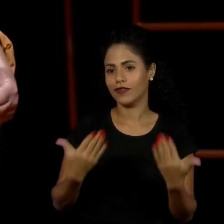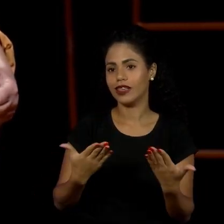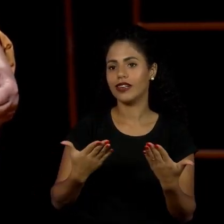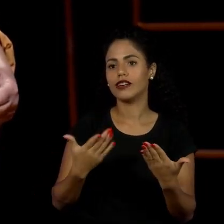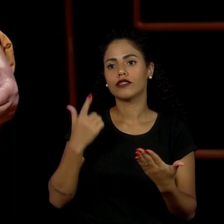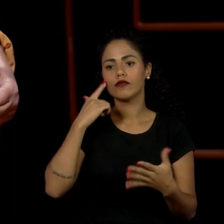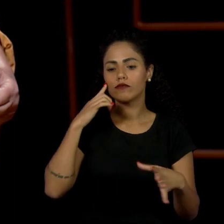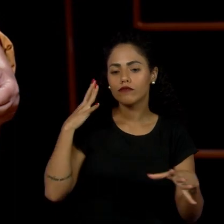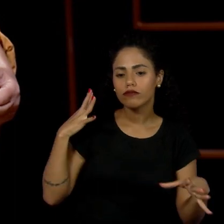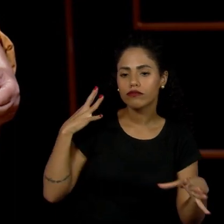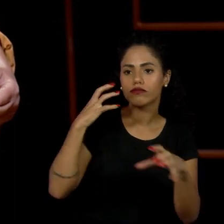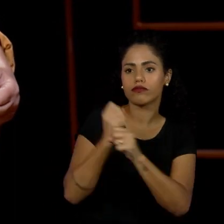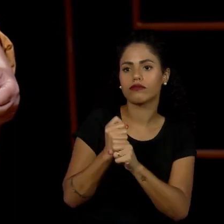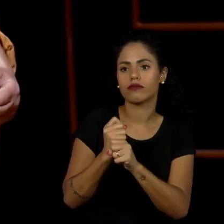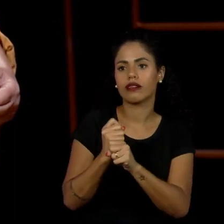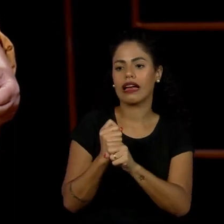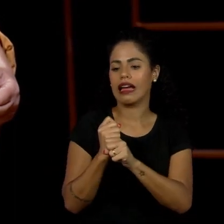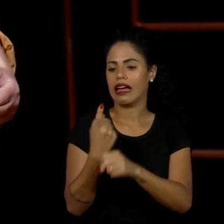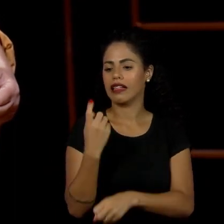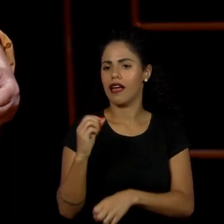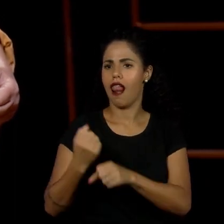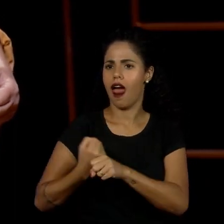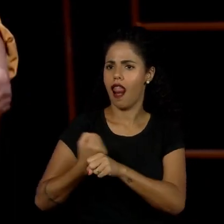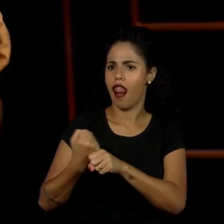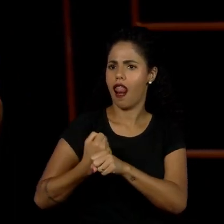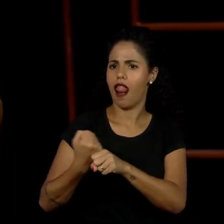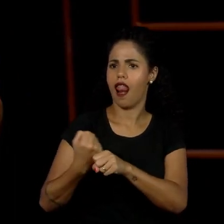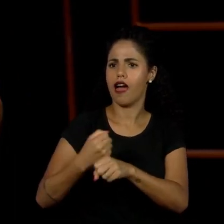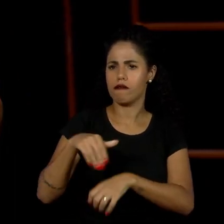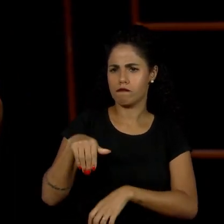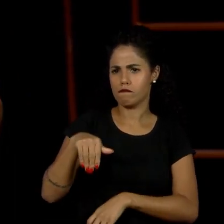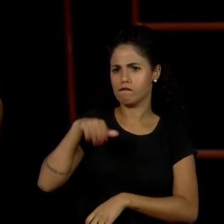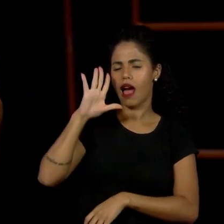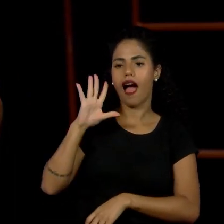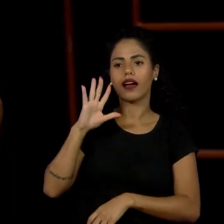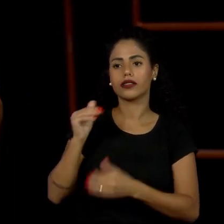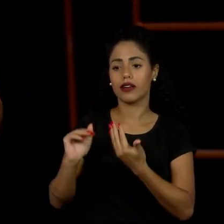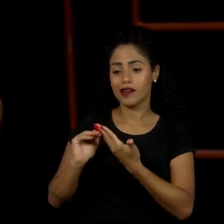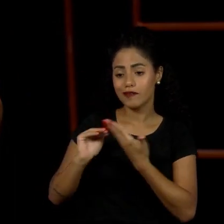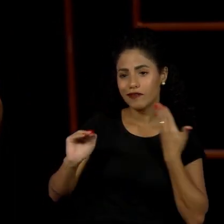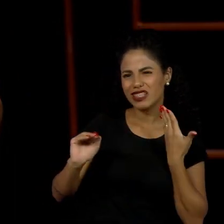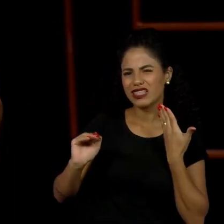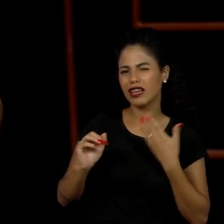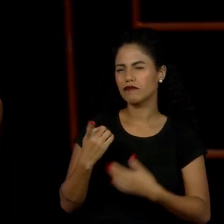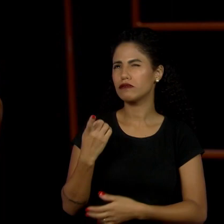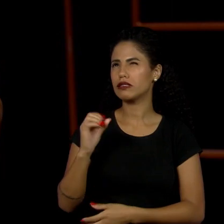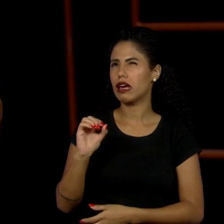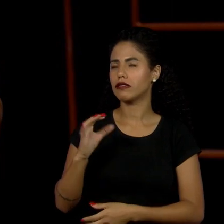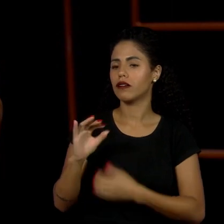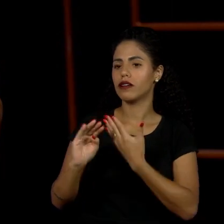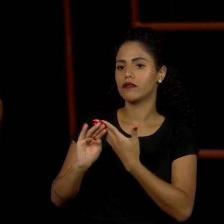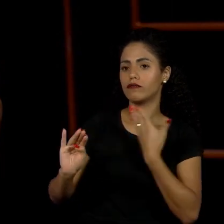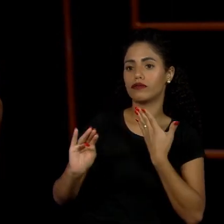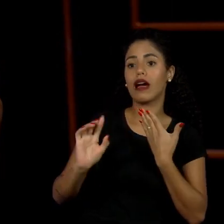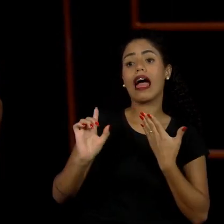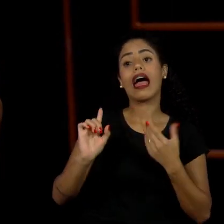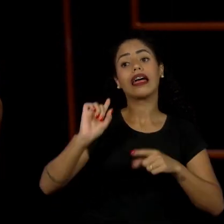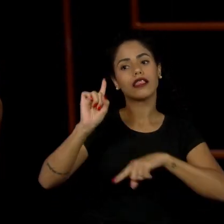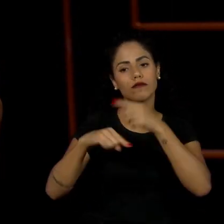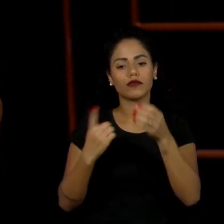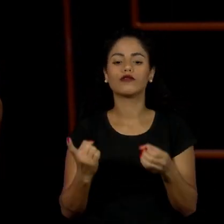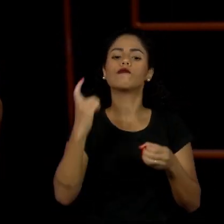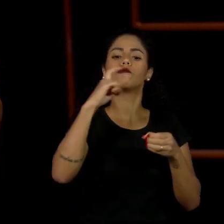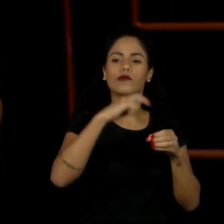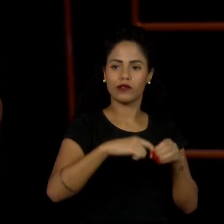No total, deu mais de 10 anos. Deu mais, afastada de teatro uns 10 anos. E depois voltei ao